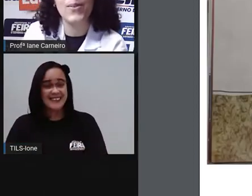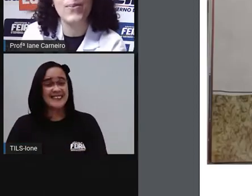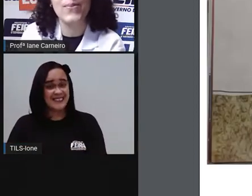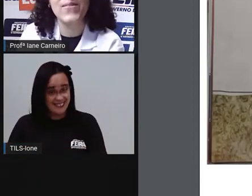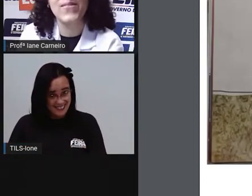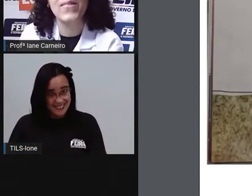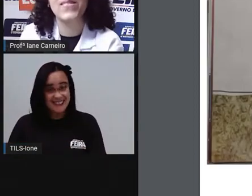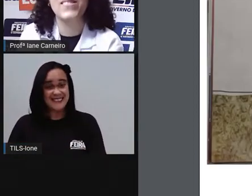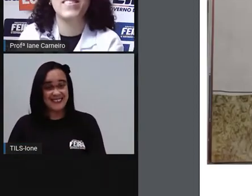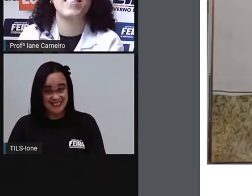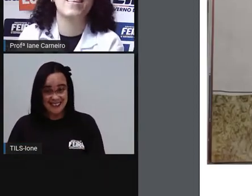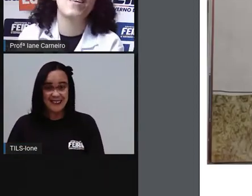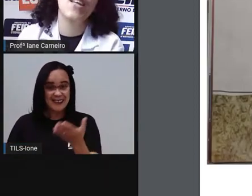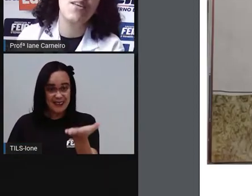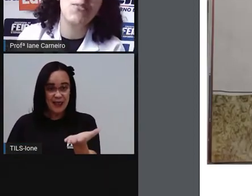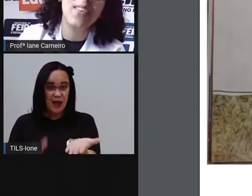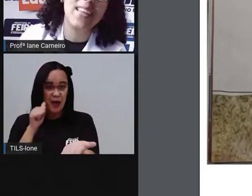do livro.